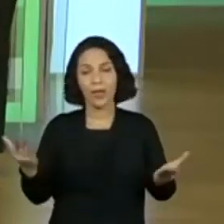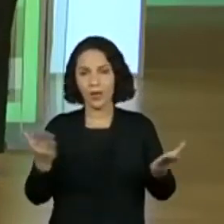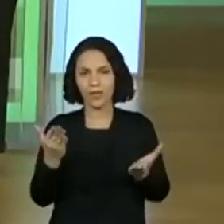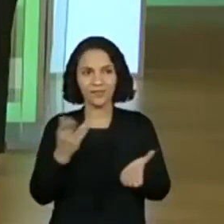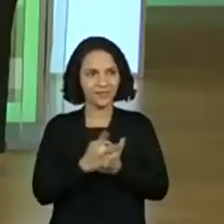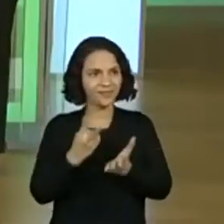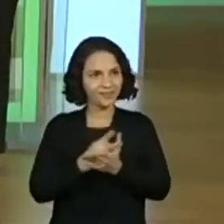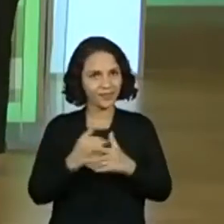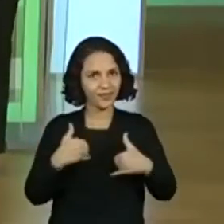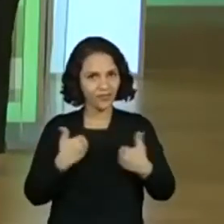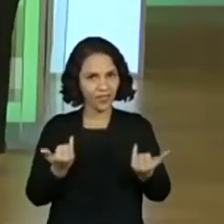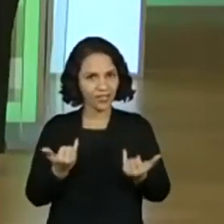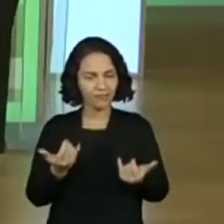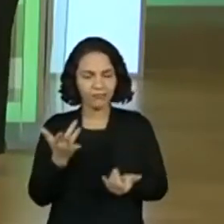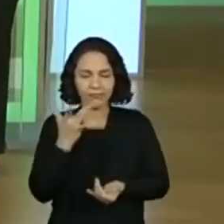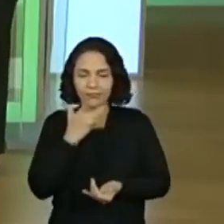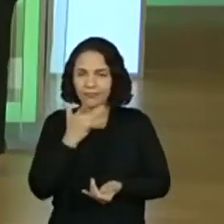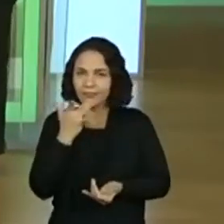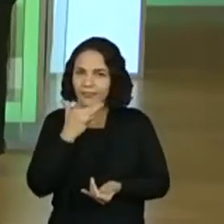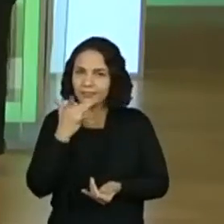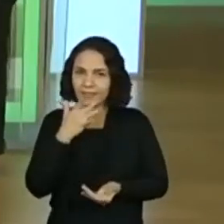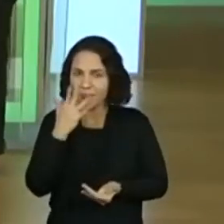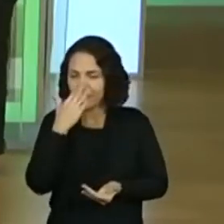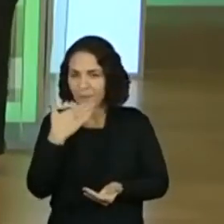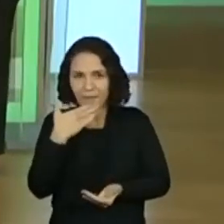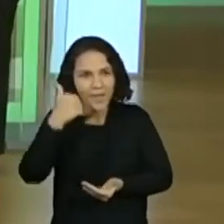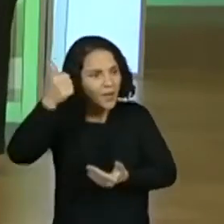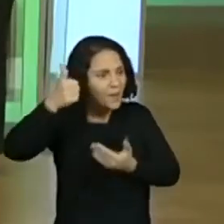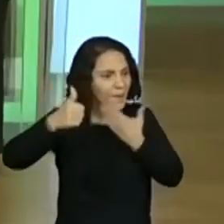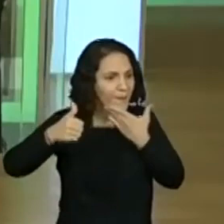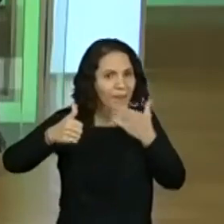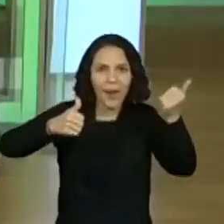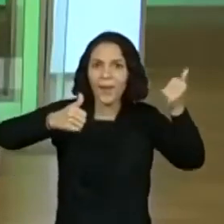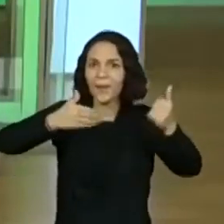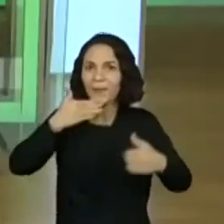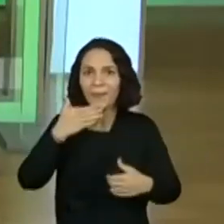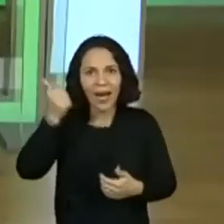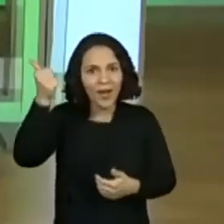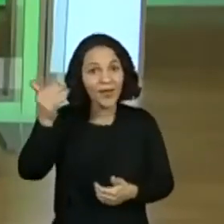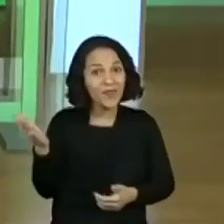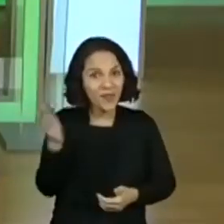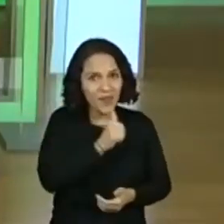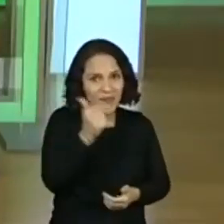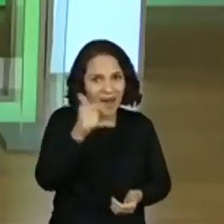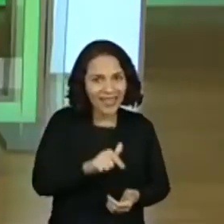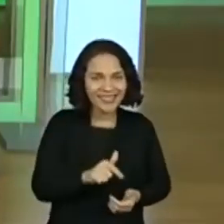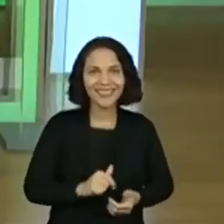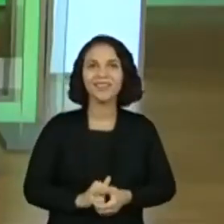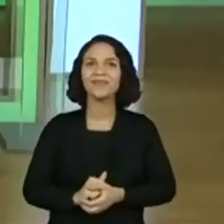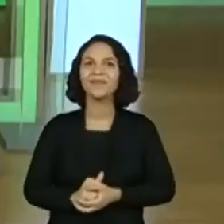nessa festa, porque está ficando uma delícia. Só melhora, não é, Progenô? Sim, certamente. Vamos lá, estudantes do terceiro ano.